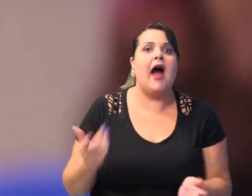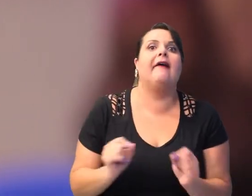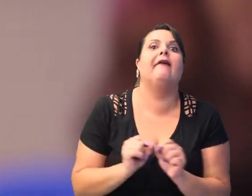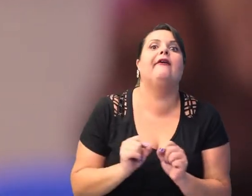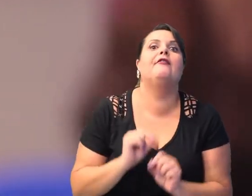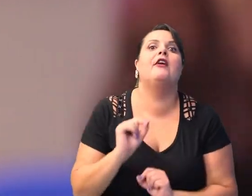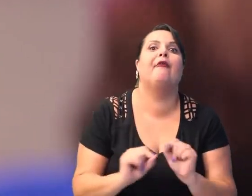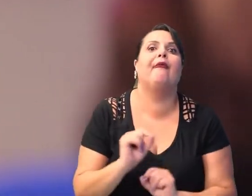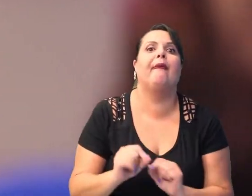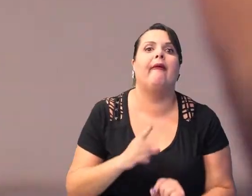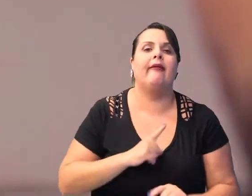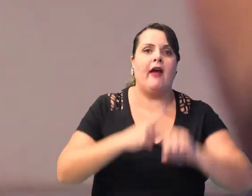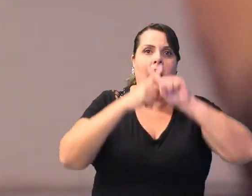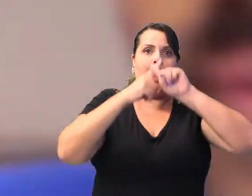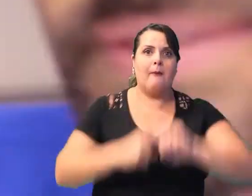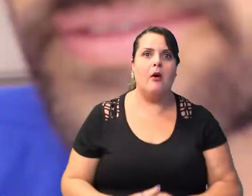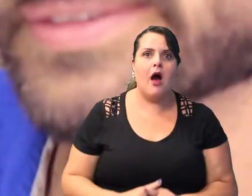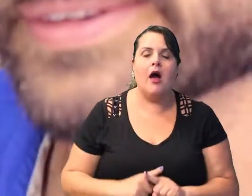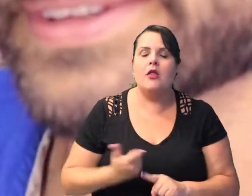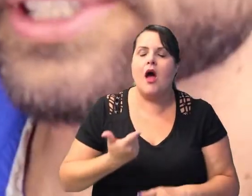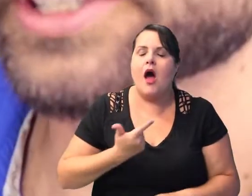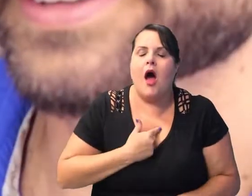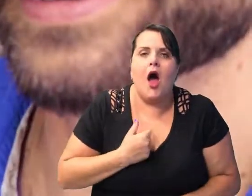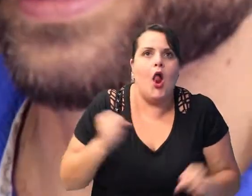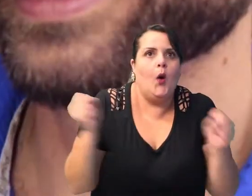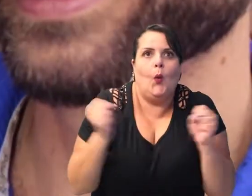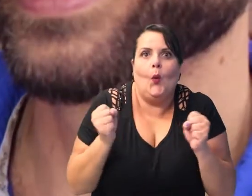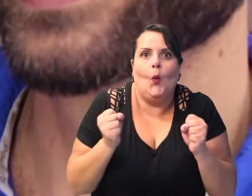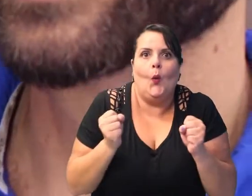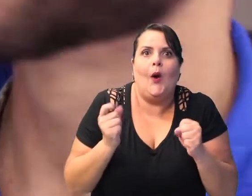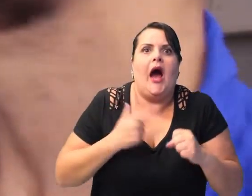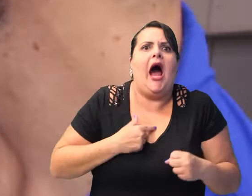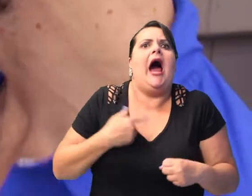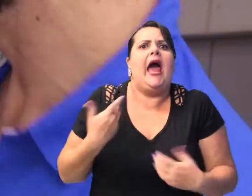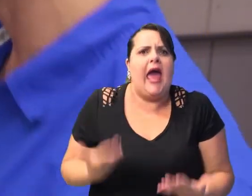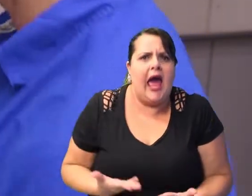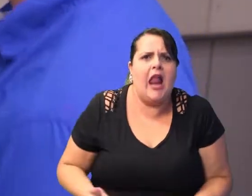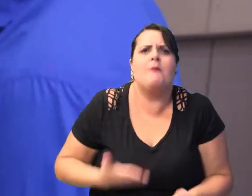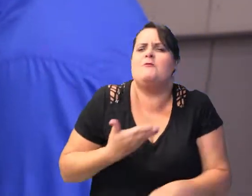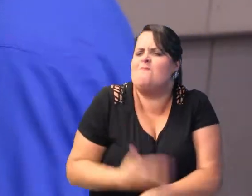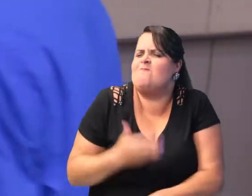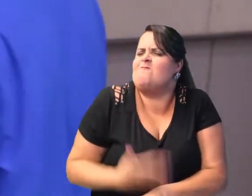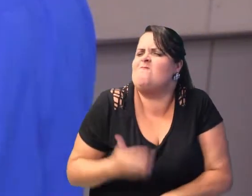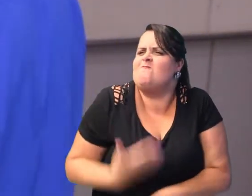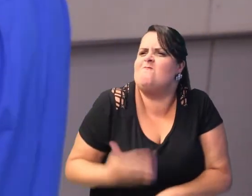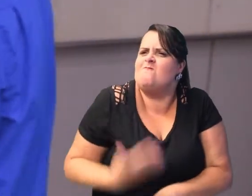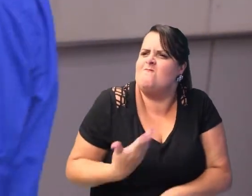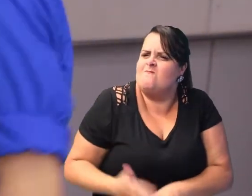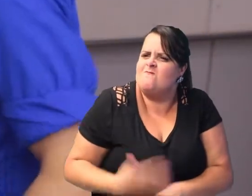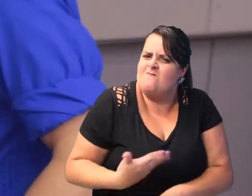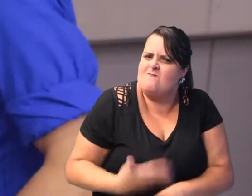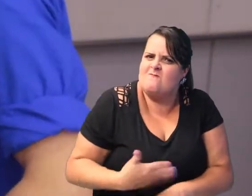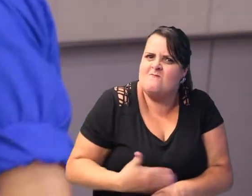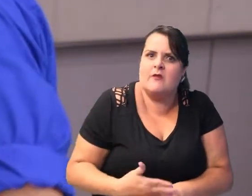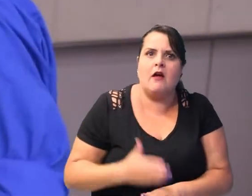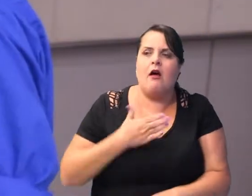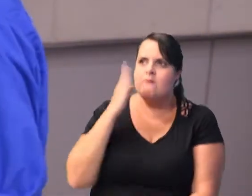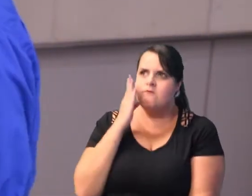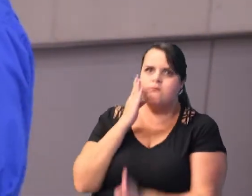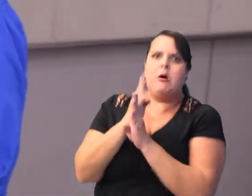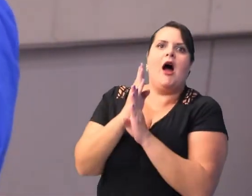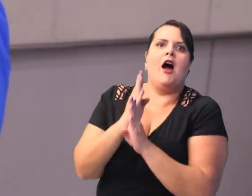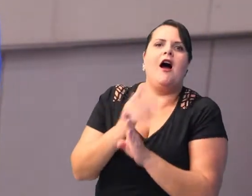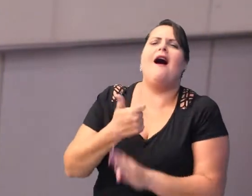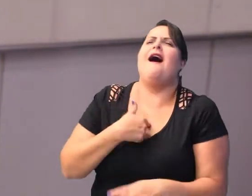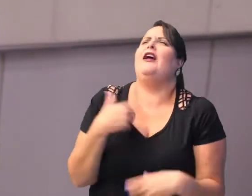pessoal do box onde eu me apaixonei afligente vai ficar bom negócio e adrenalina da competição me identifiquei não